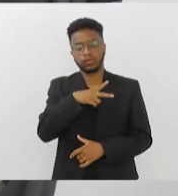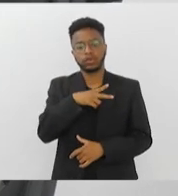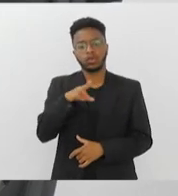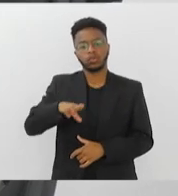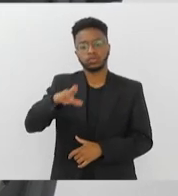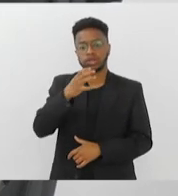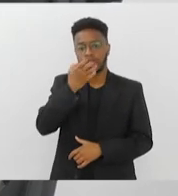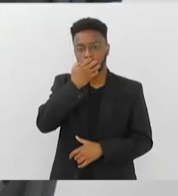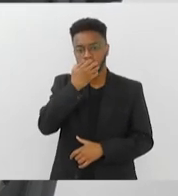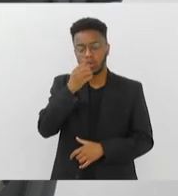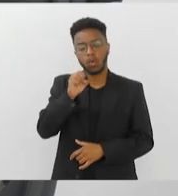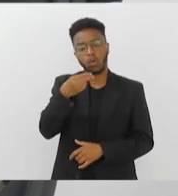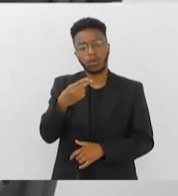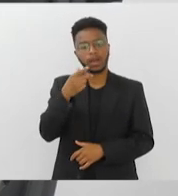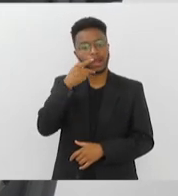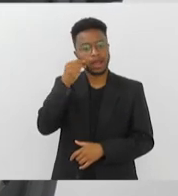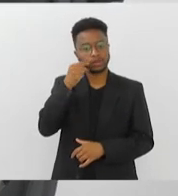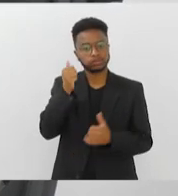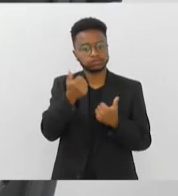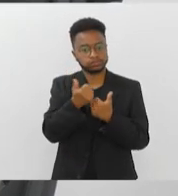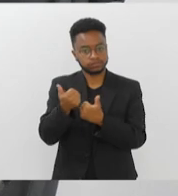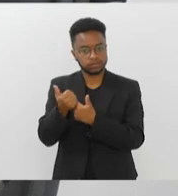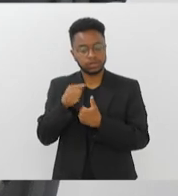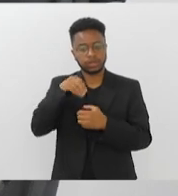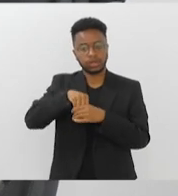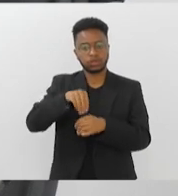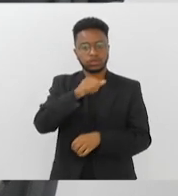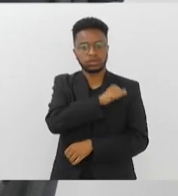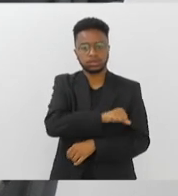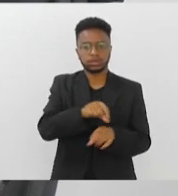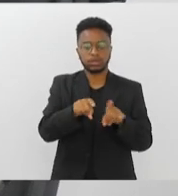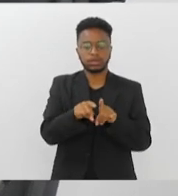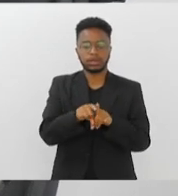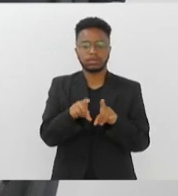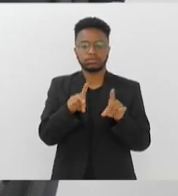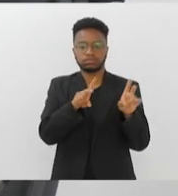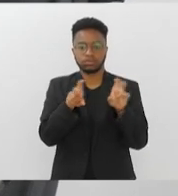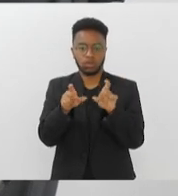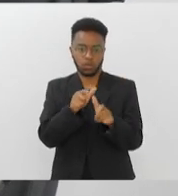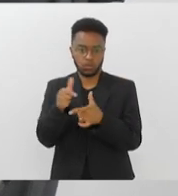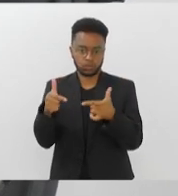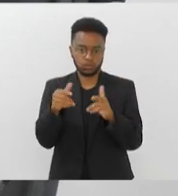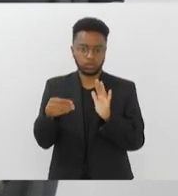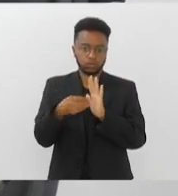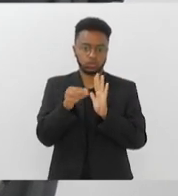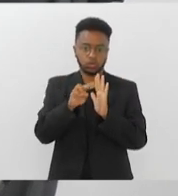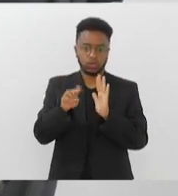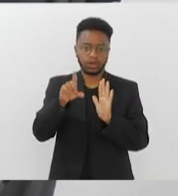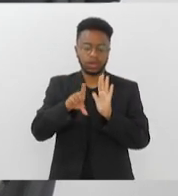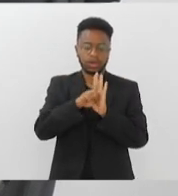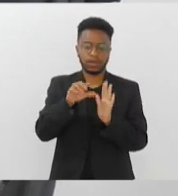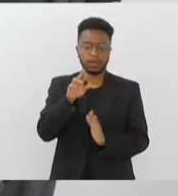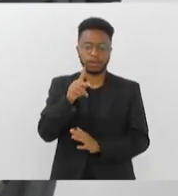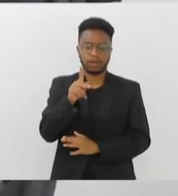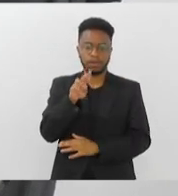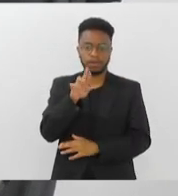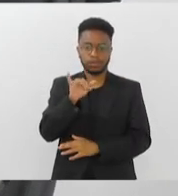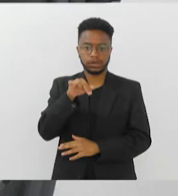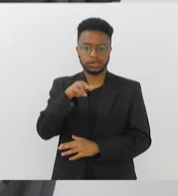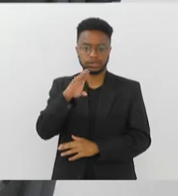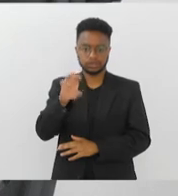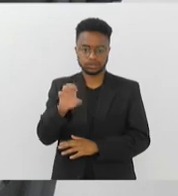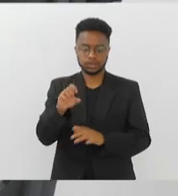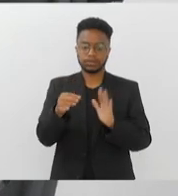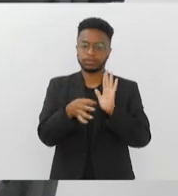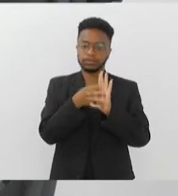Rio de Janeiro e dá outras providências, denominada Lei Prince. Para parecer, deputado Cozzolino,